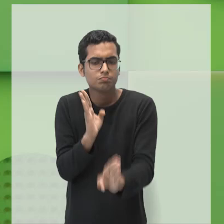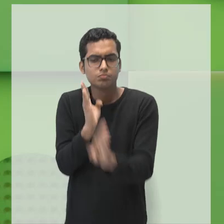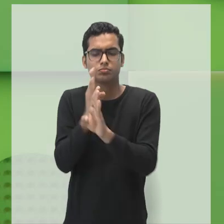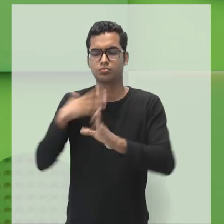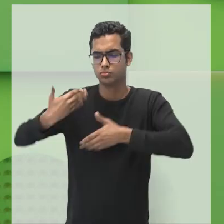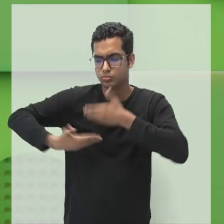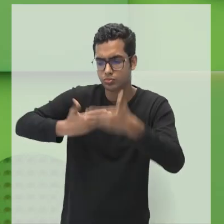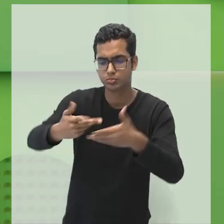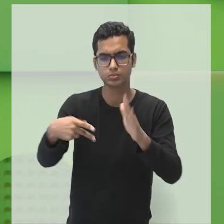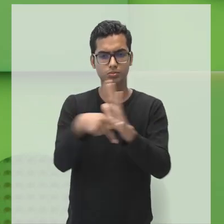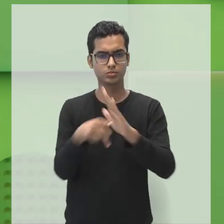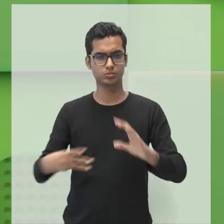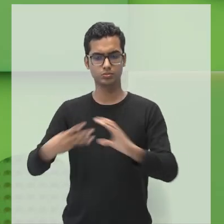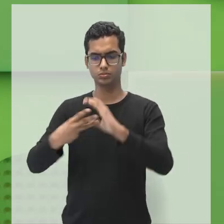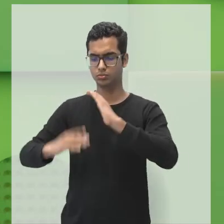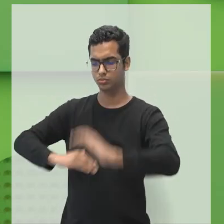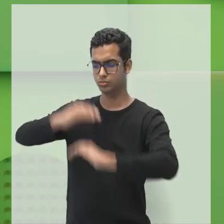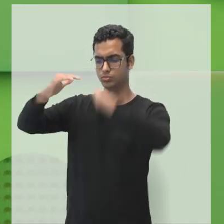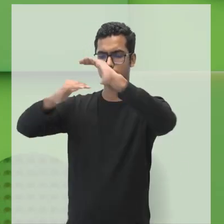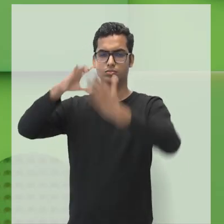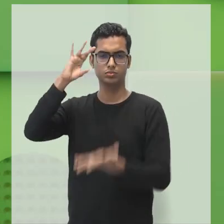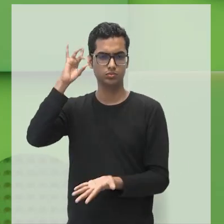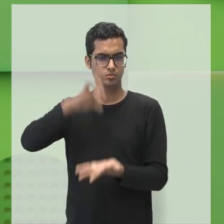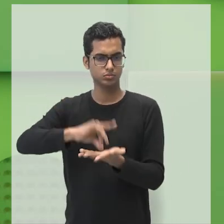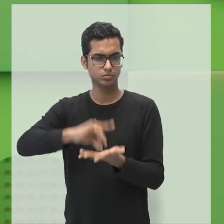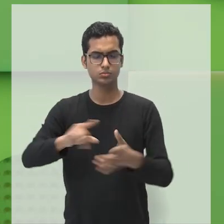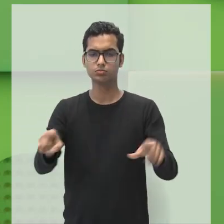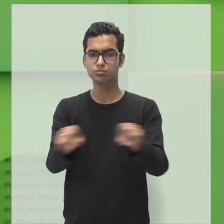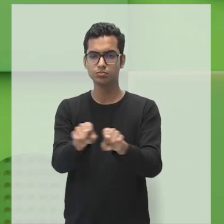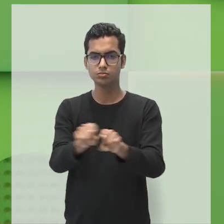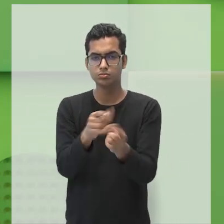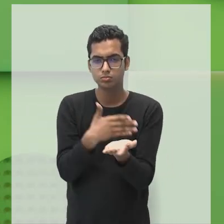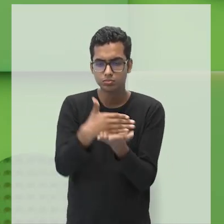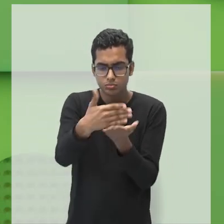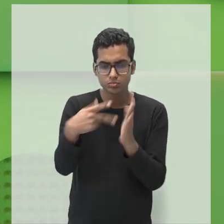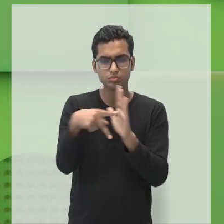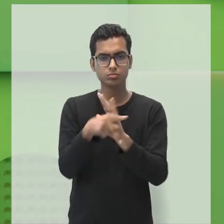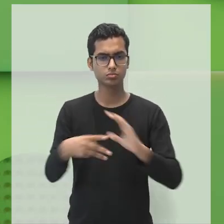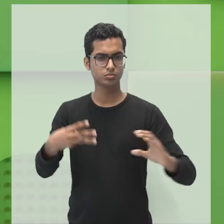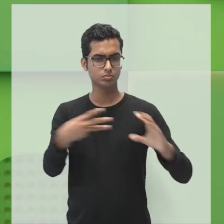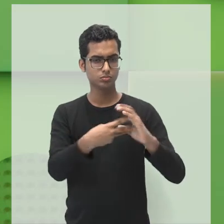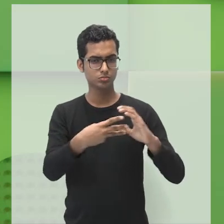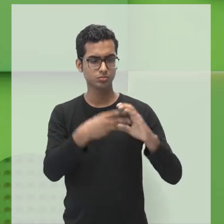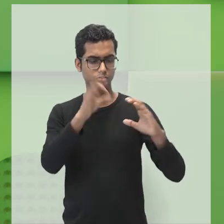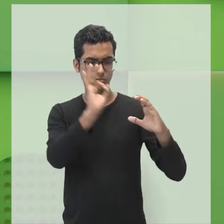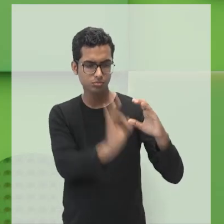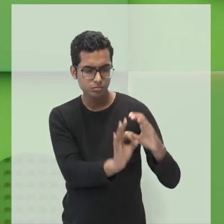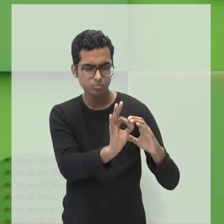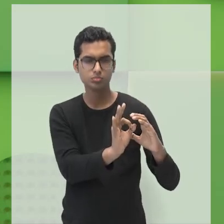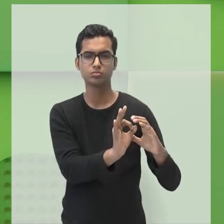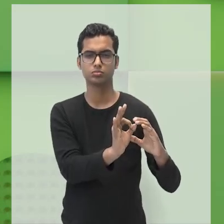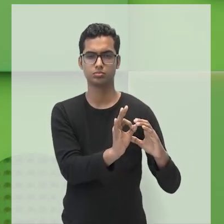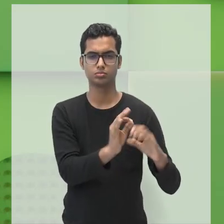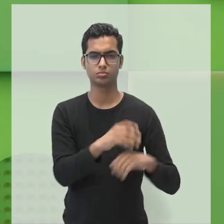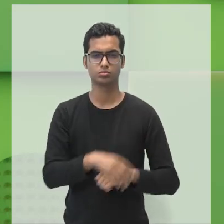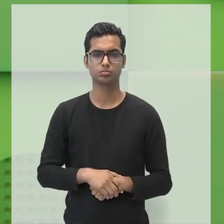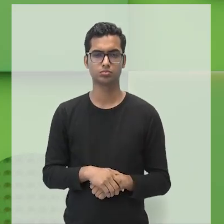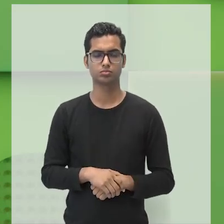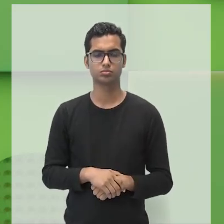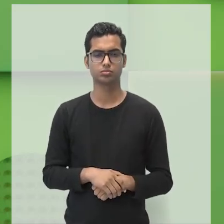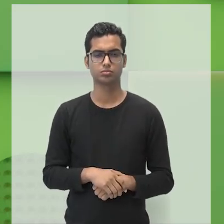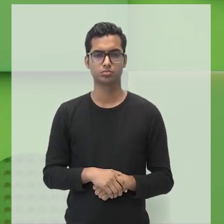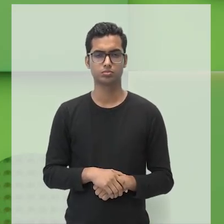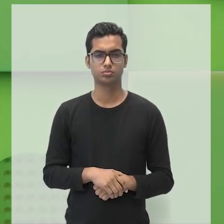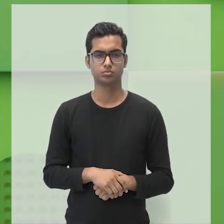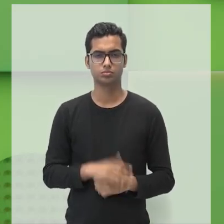identificamos o processo de evolução, né, partindo dos seres inanimados, como